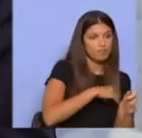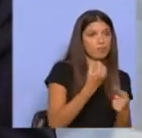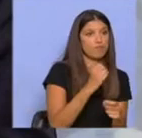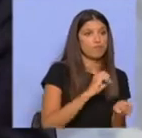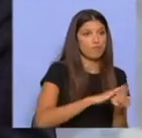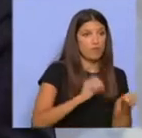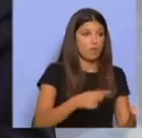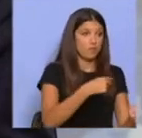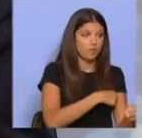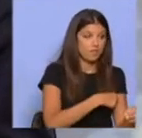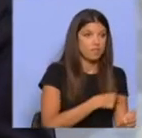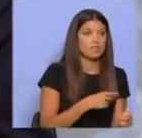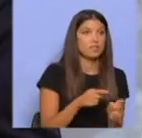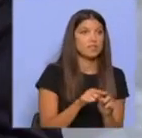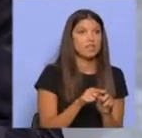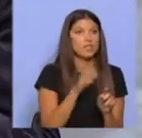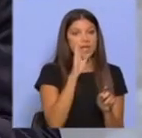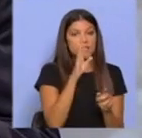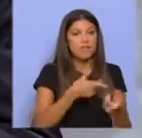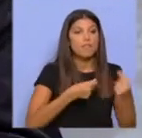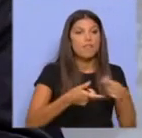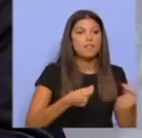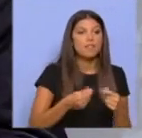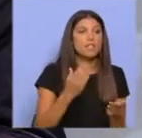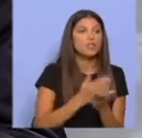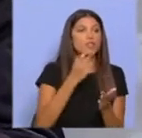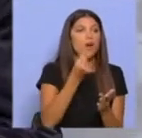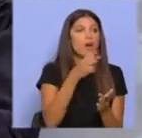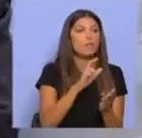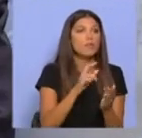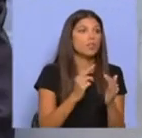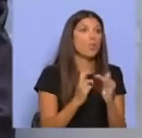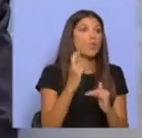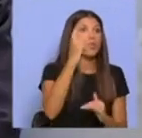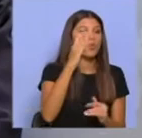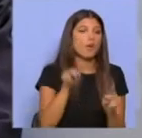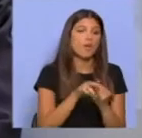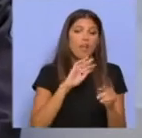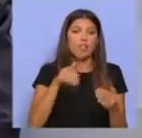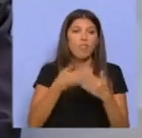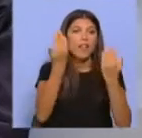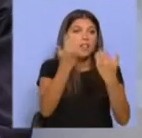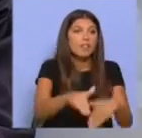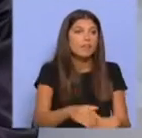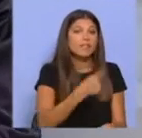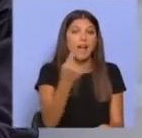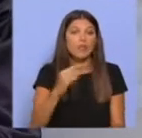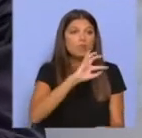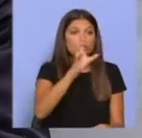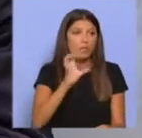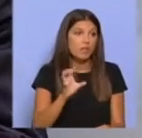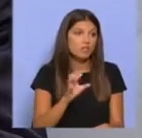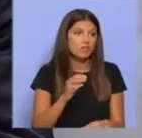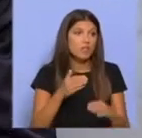vantagem de ouro, se fosse vendida só a preços muito elevados, o que limitaria, por exemplo, a que só alguns países é que teriam acesso,